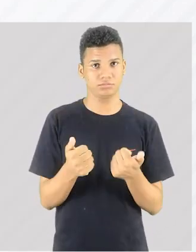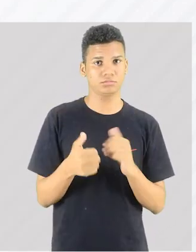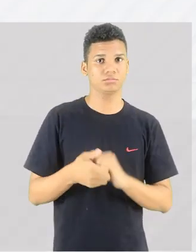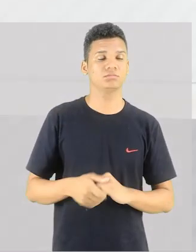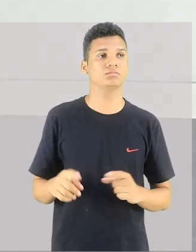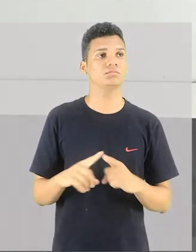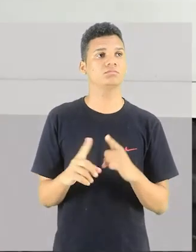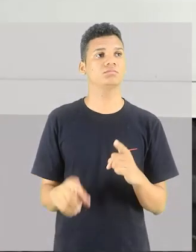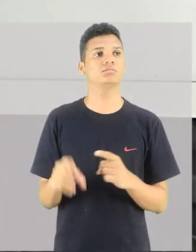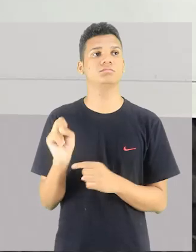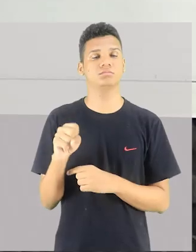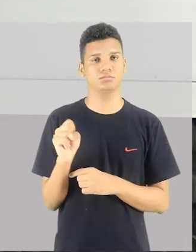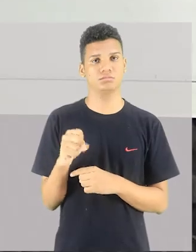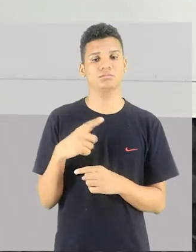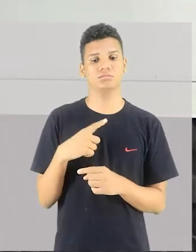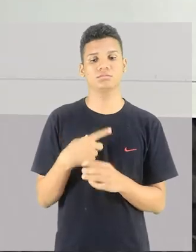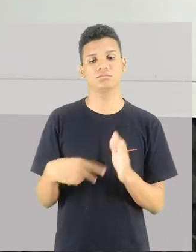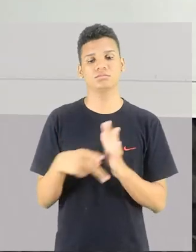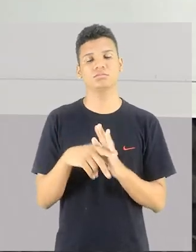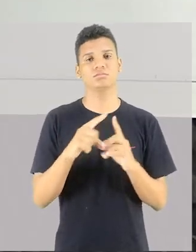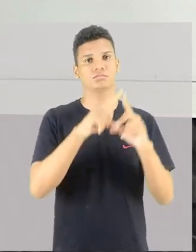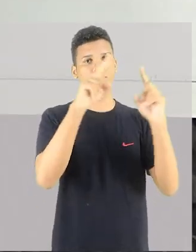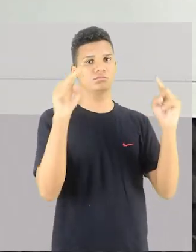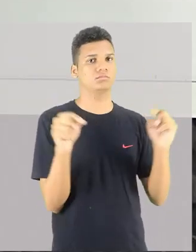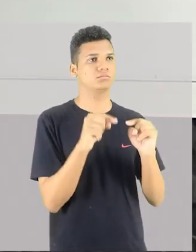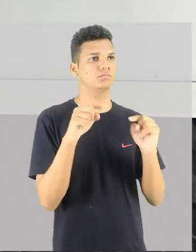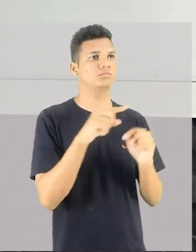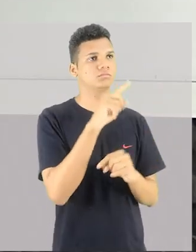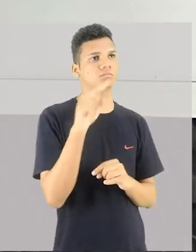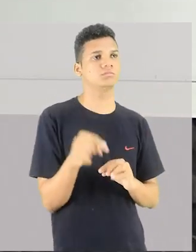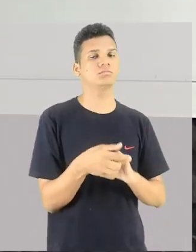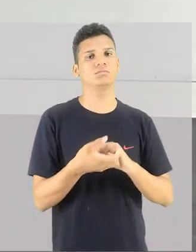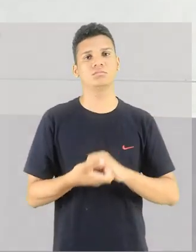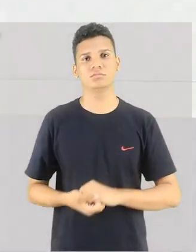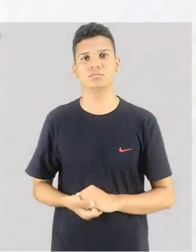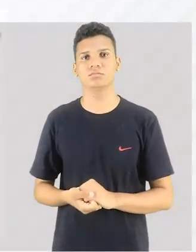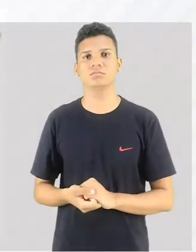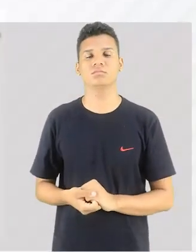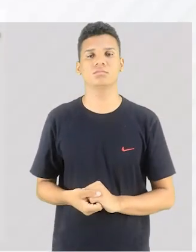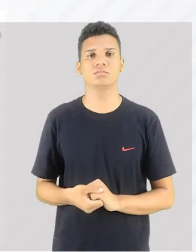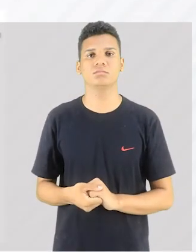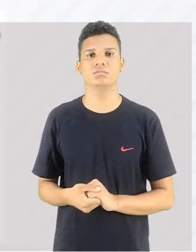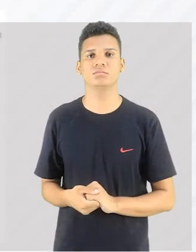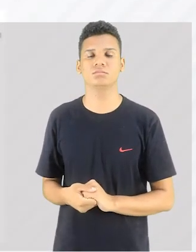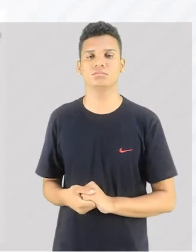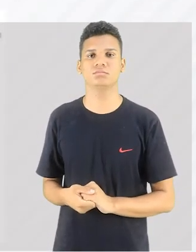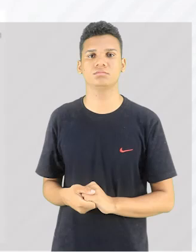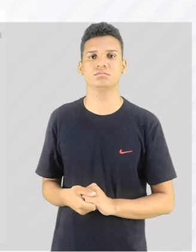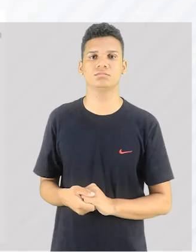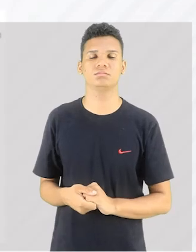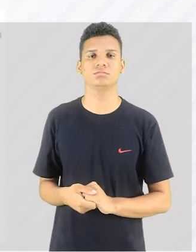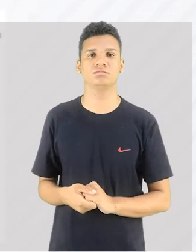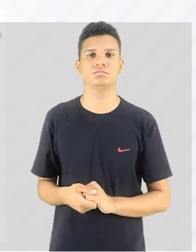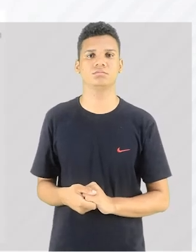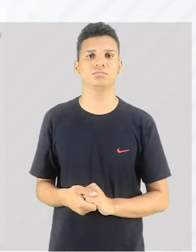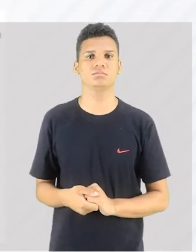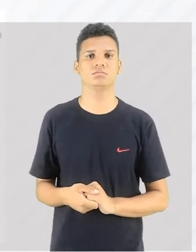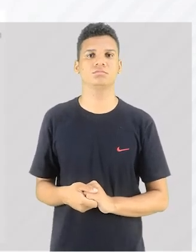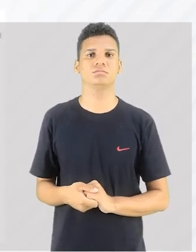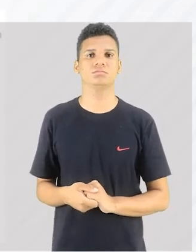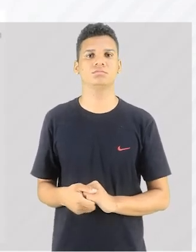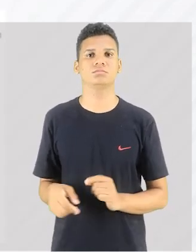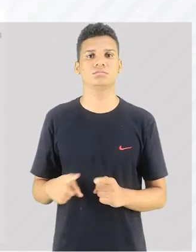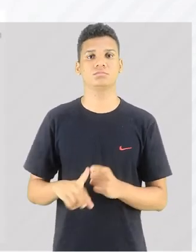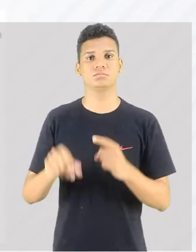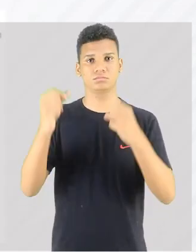questãozinha envolvendo coroa circular questão mais uma questão de do Enem né